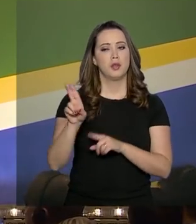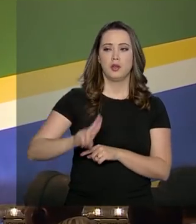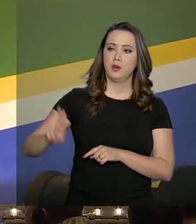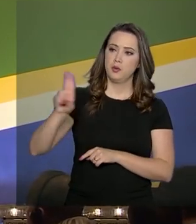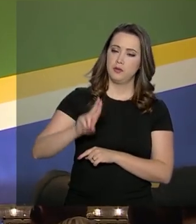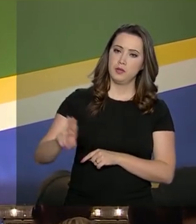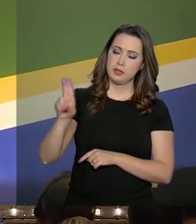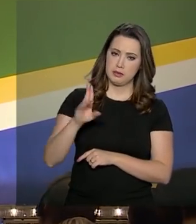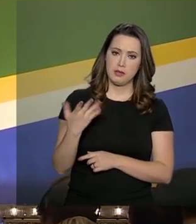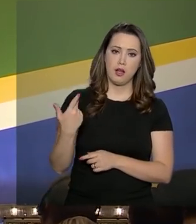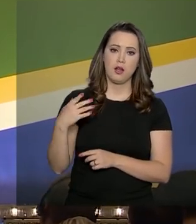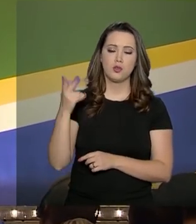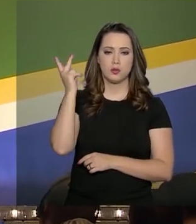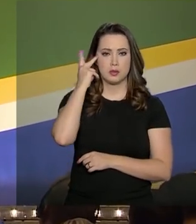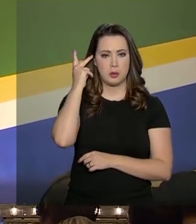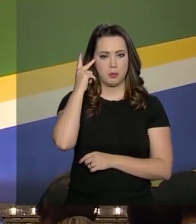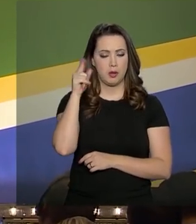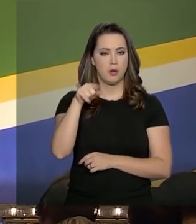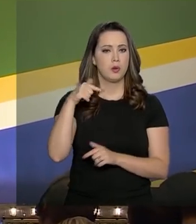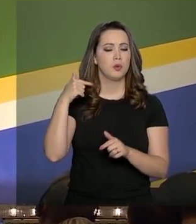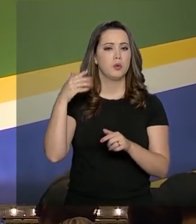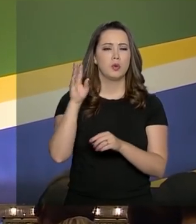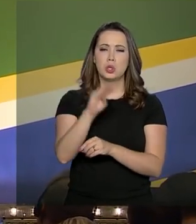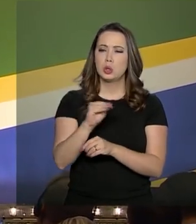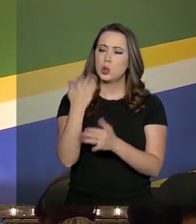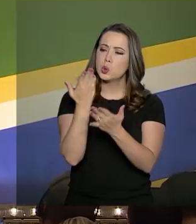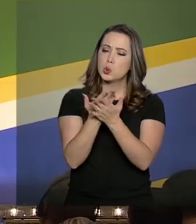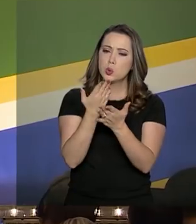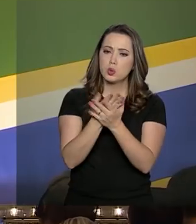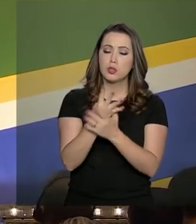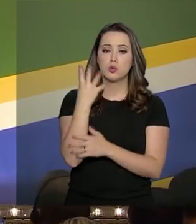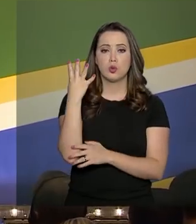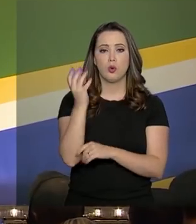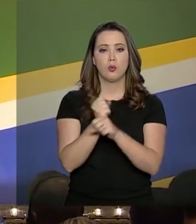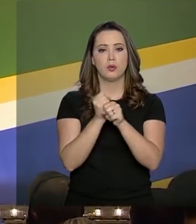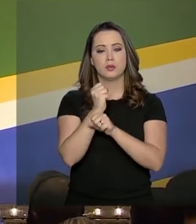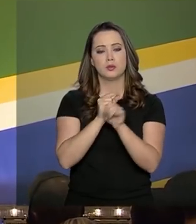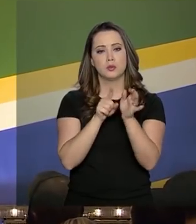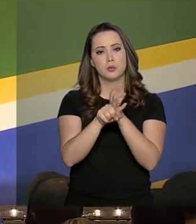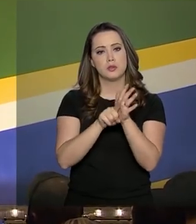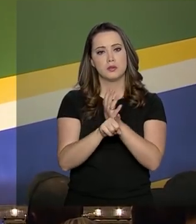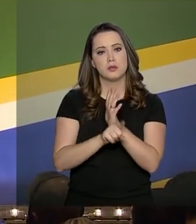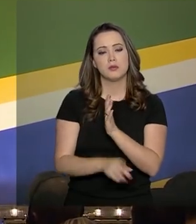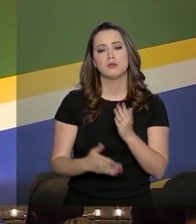Paulo, a Mackenzie, que trata já há quatro anos de pesquisar isso daí.